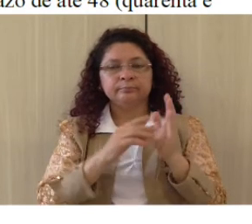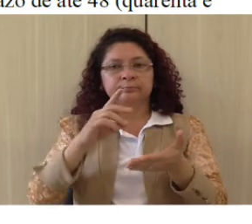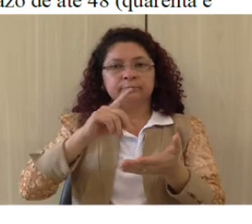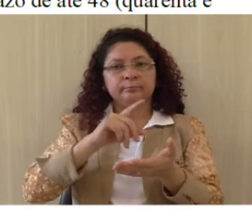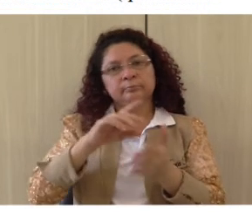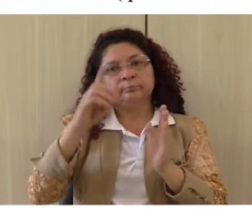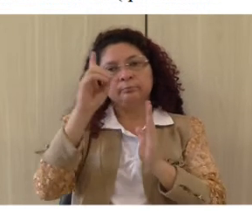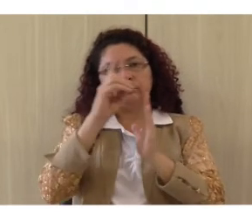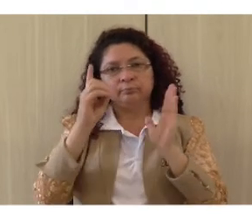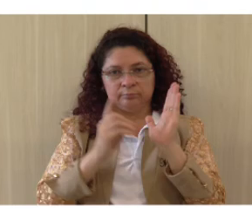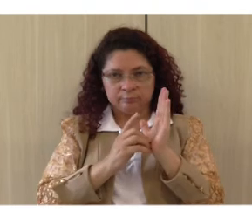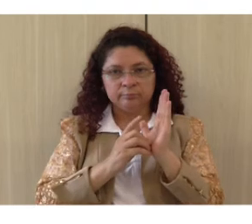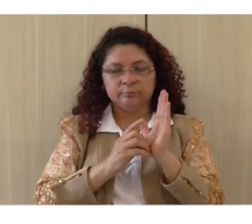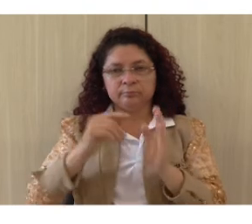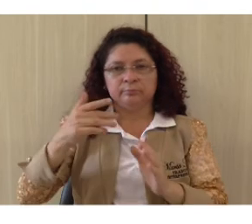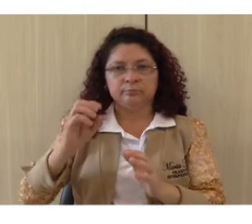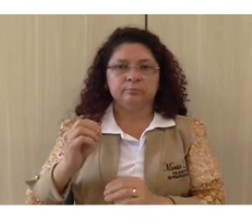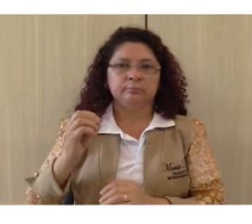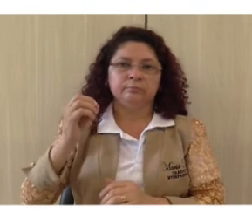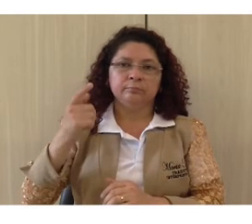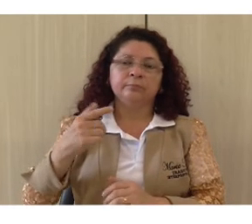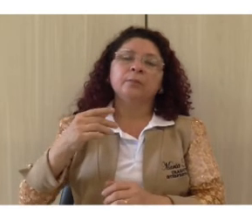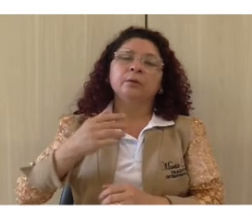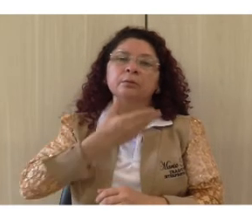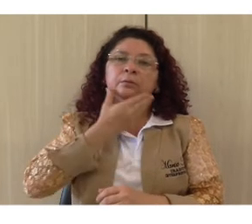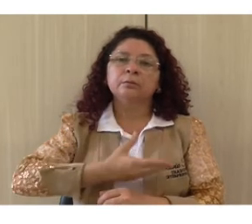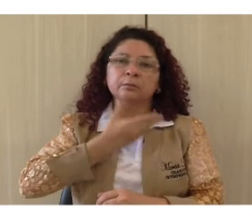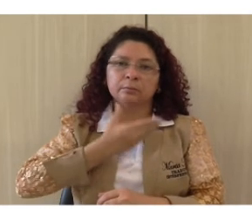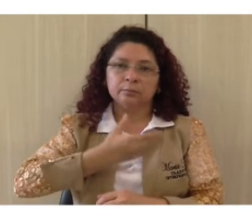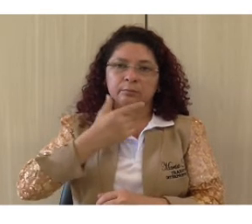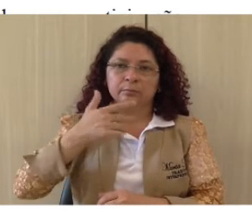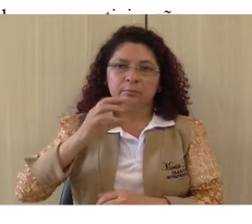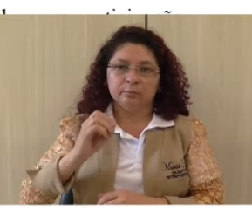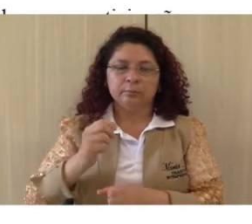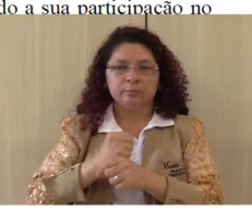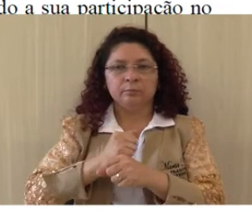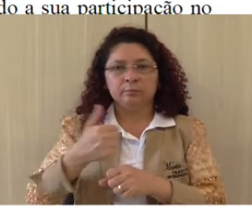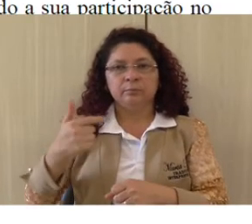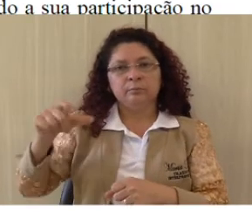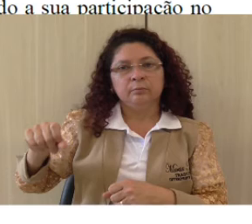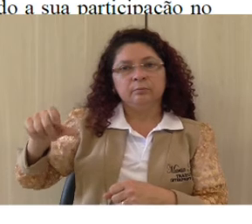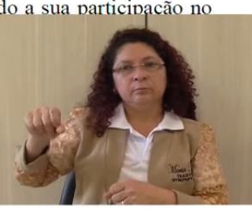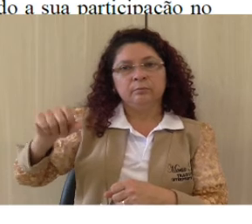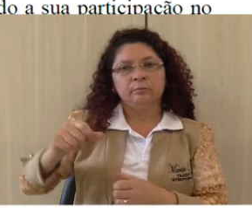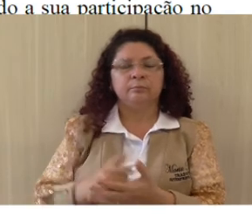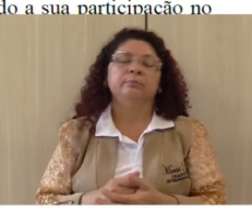número 3.298, de 20 de dezembro de 1999.